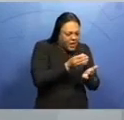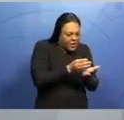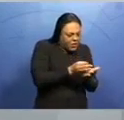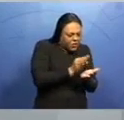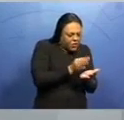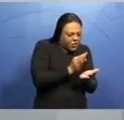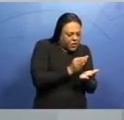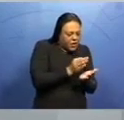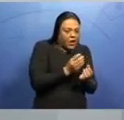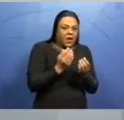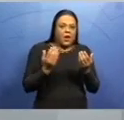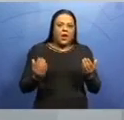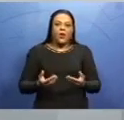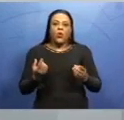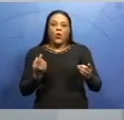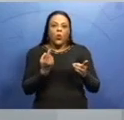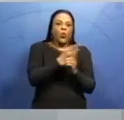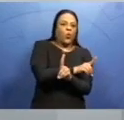era o dobro.